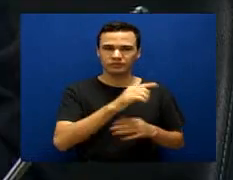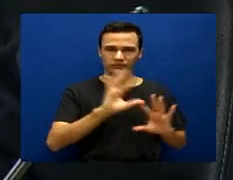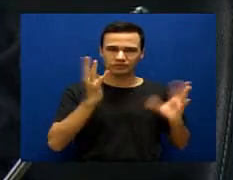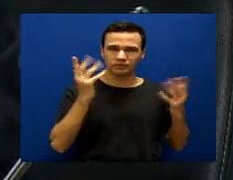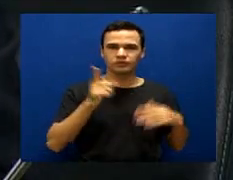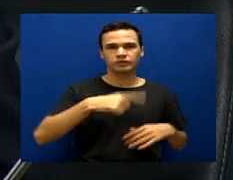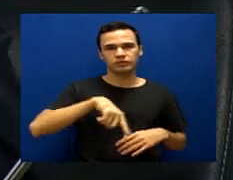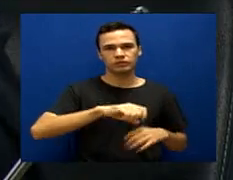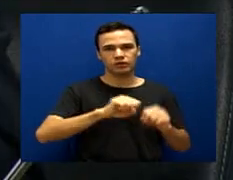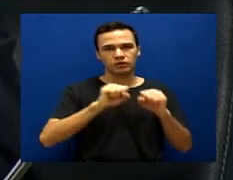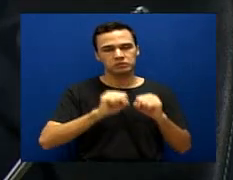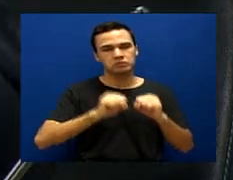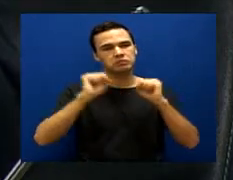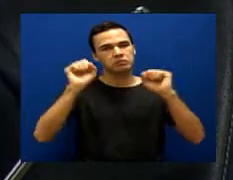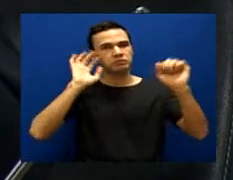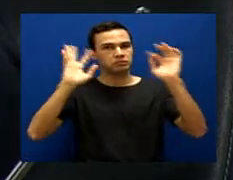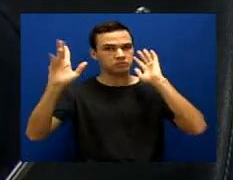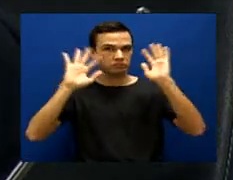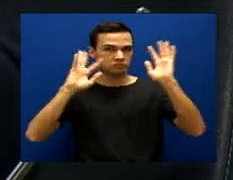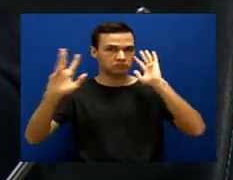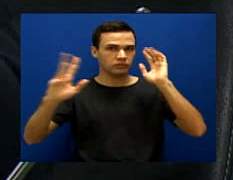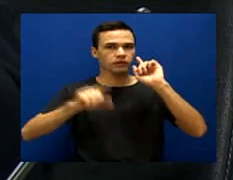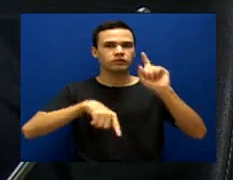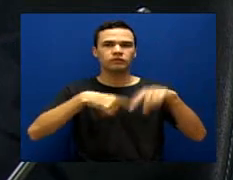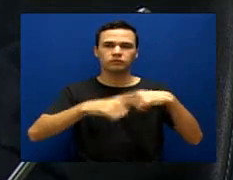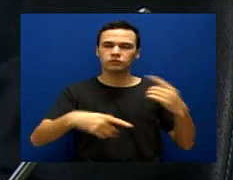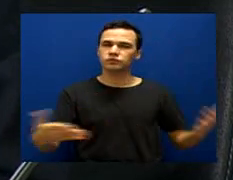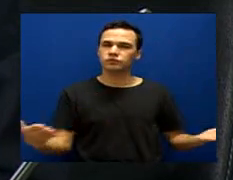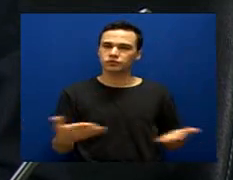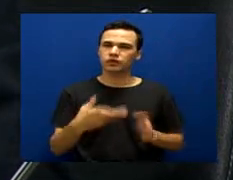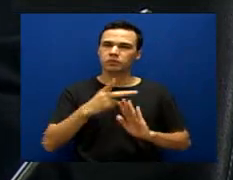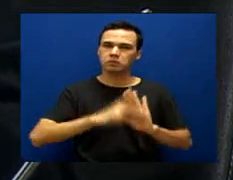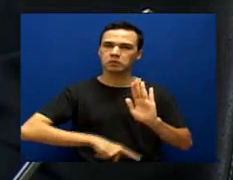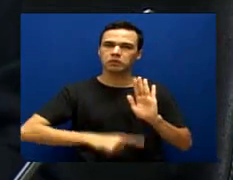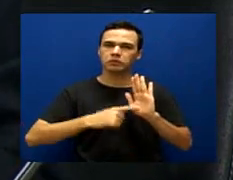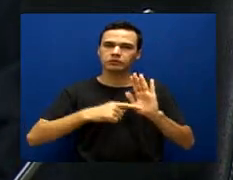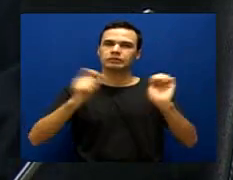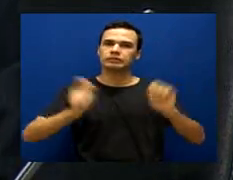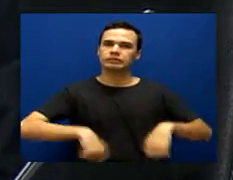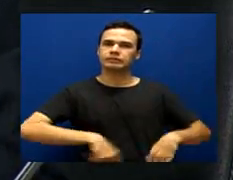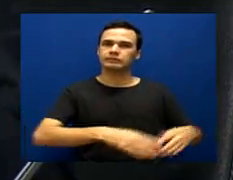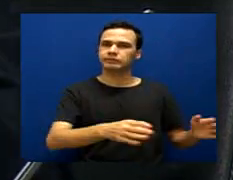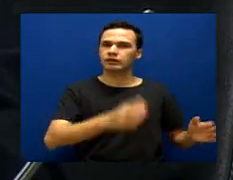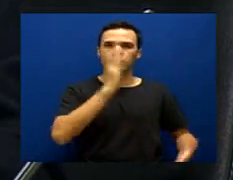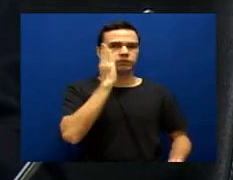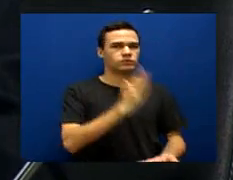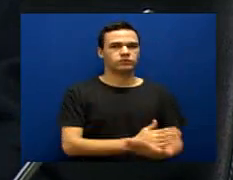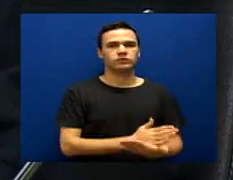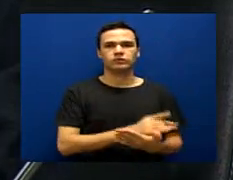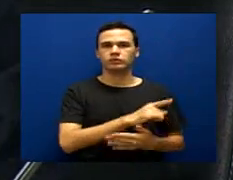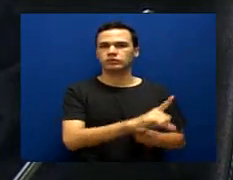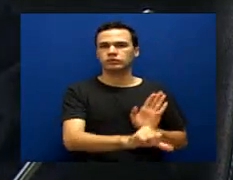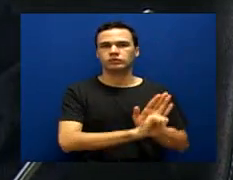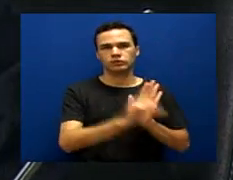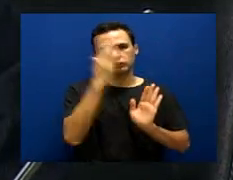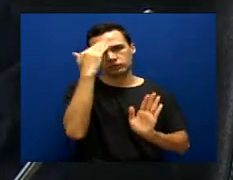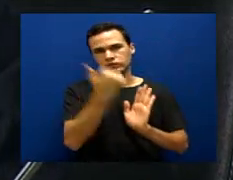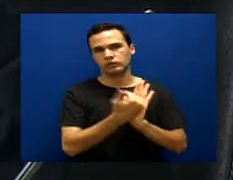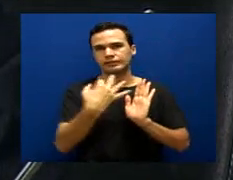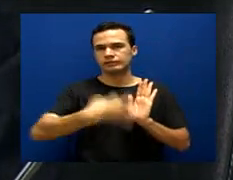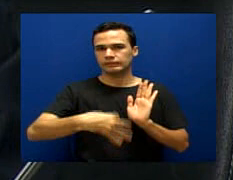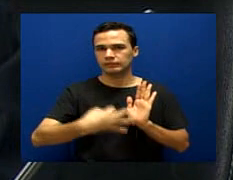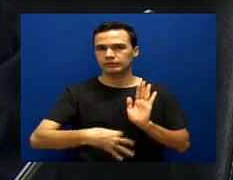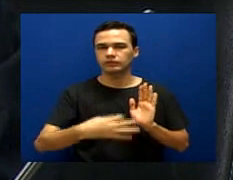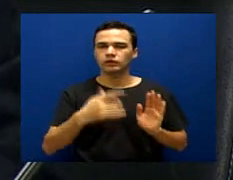hoje, para que a gente possa fazer uma reflexão e já sair com uma proposta daqui para fechar essa questão de uma maneira legal mesmo, para